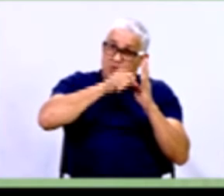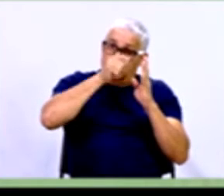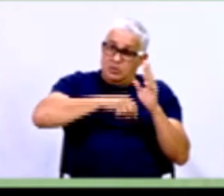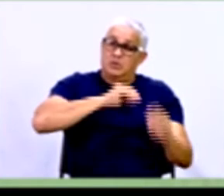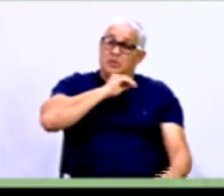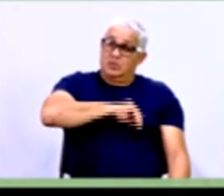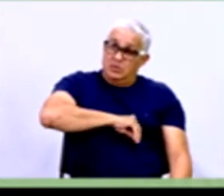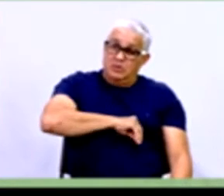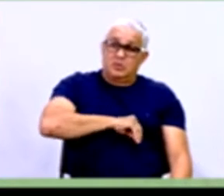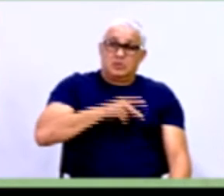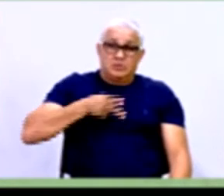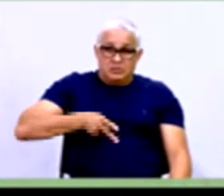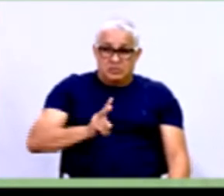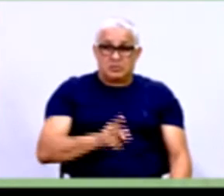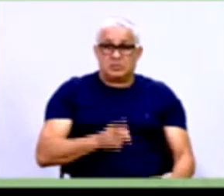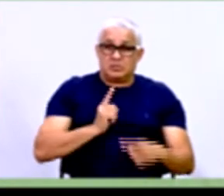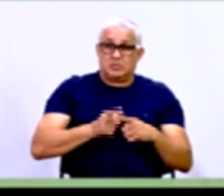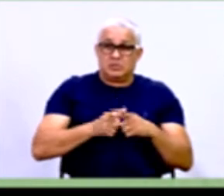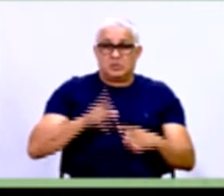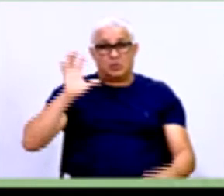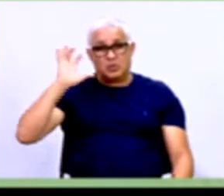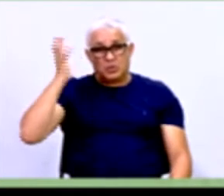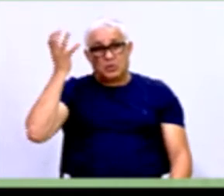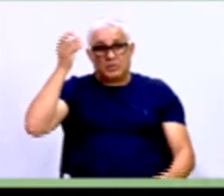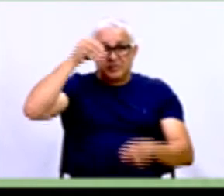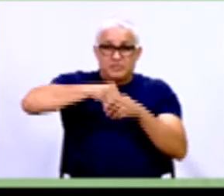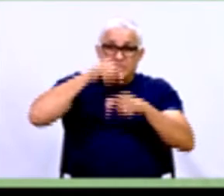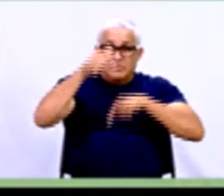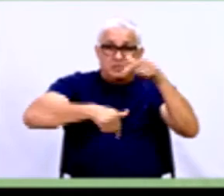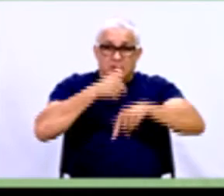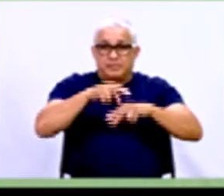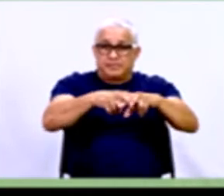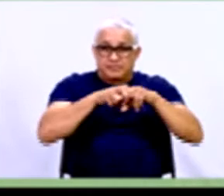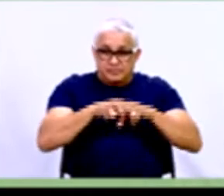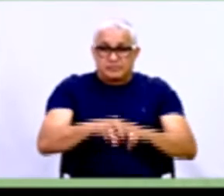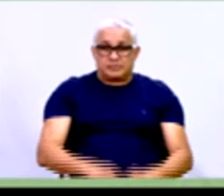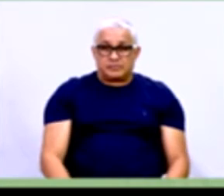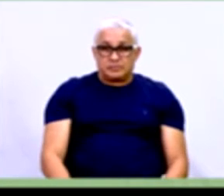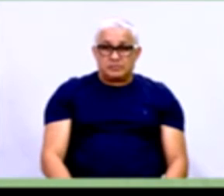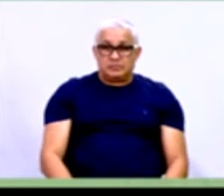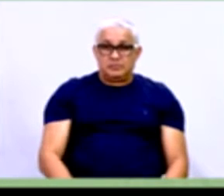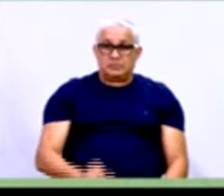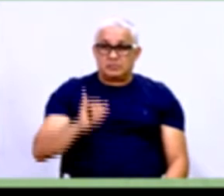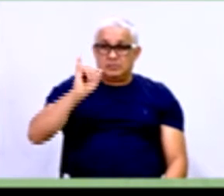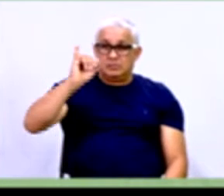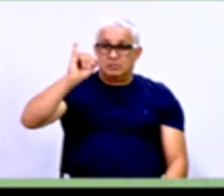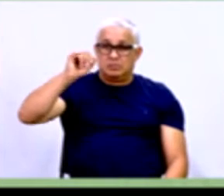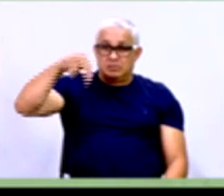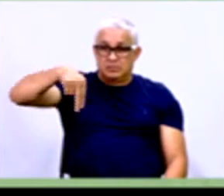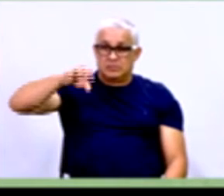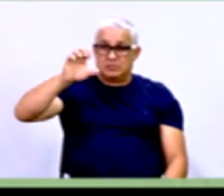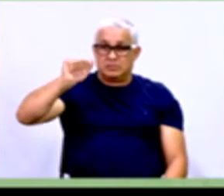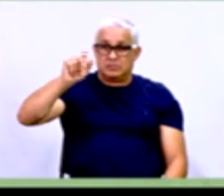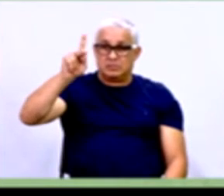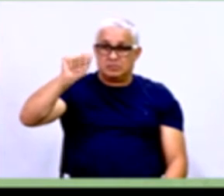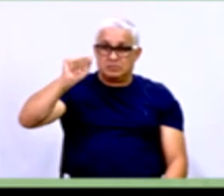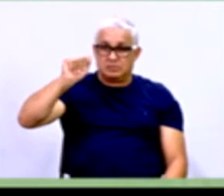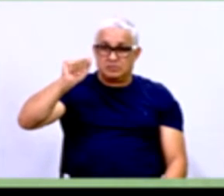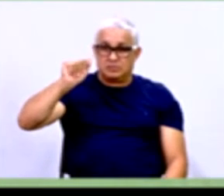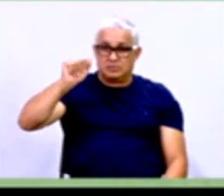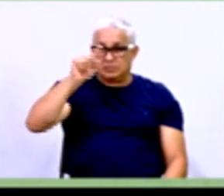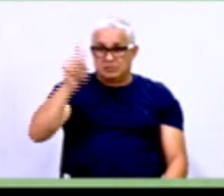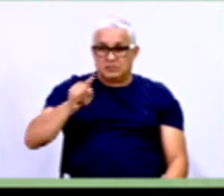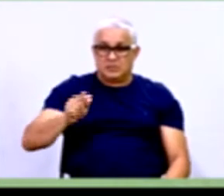ao trabalhador que sofreu acidente de trabalho e, em razão disso, estiver incapacitado para o exercício de qualquer atividade